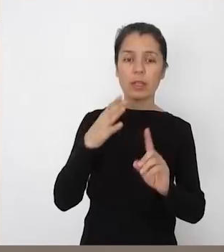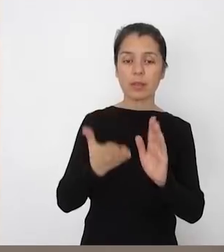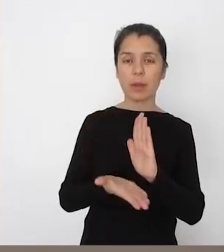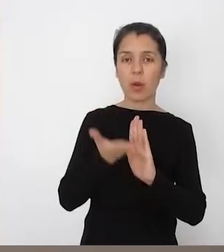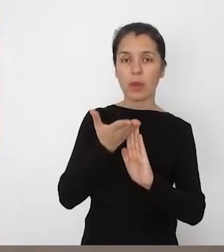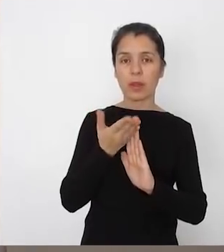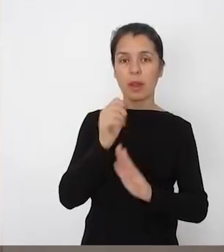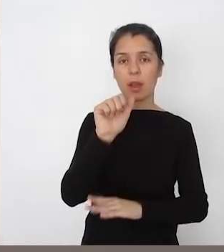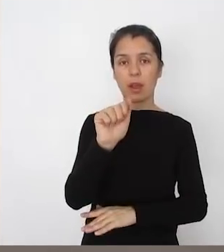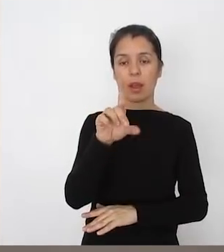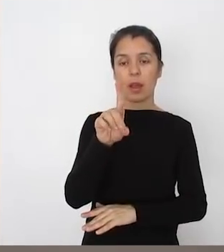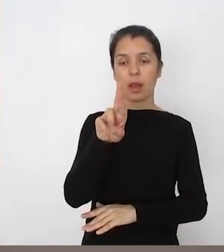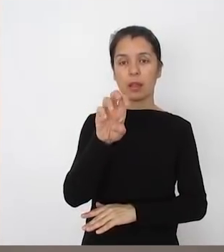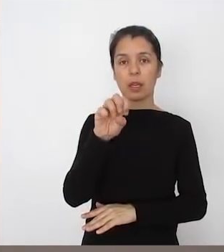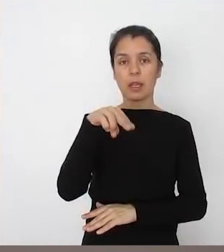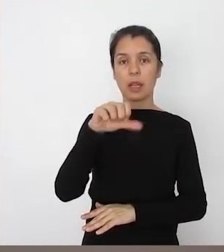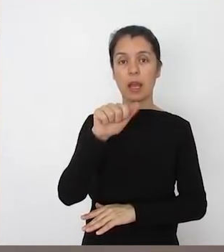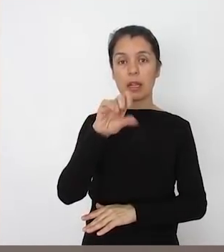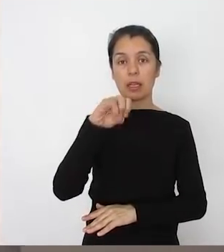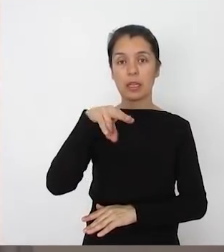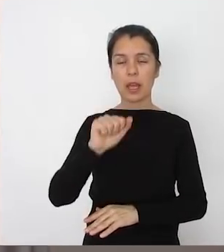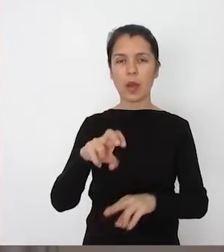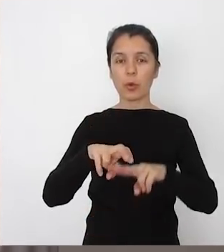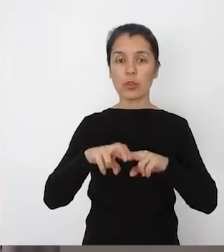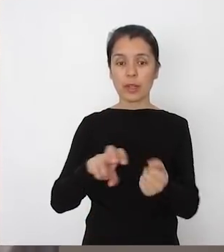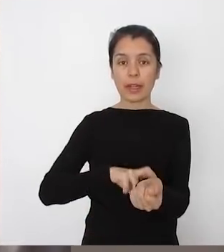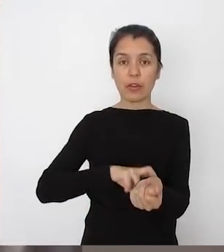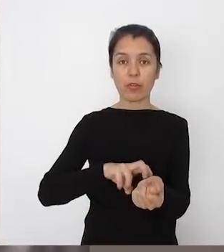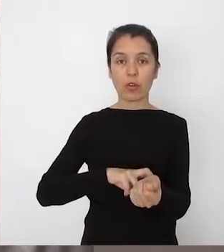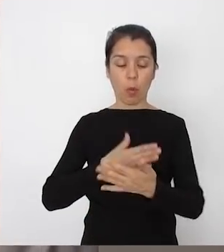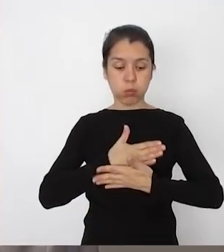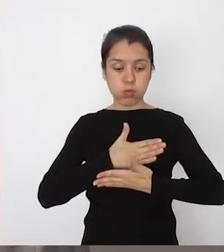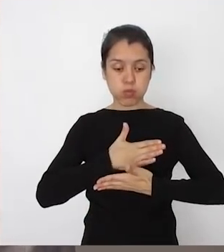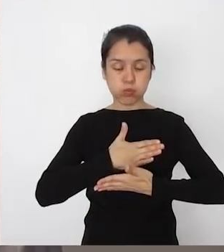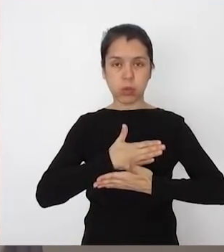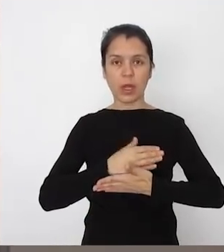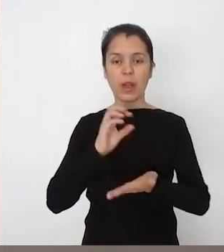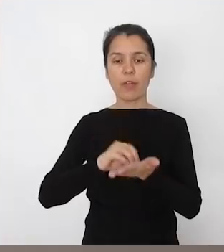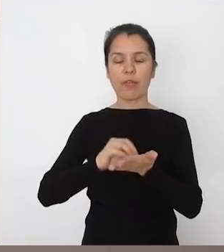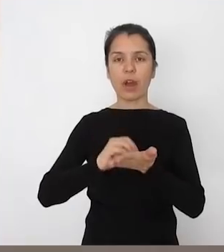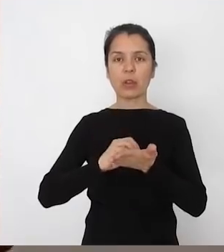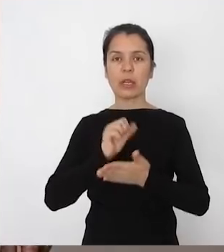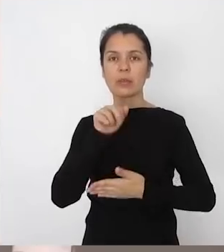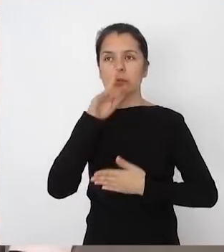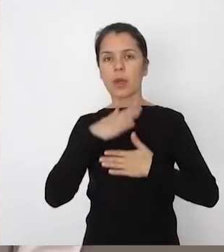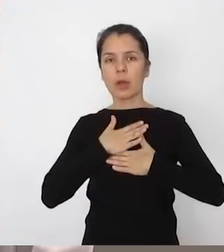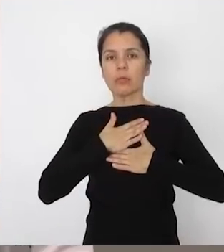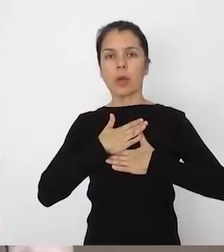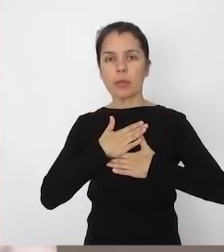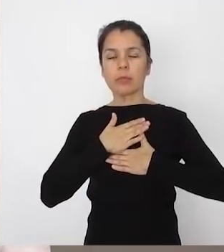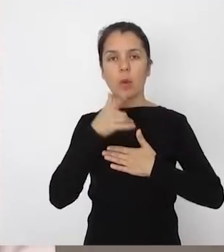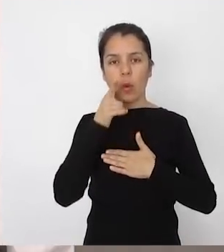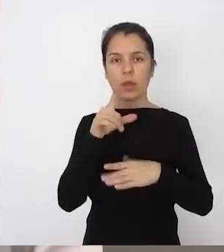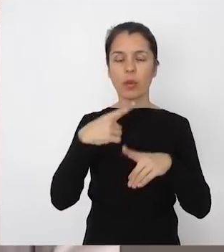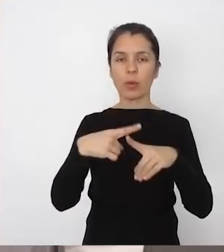aquele transtorno obsessivo compulsivo é uma desregulação da serotonina na parte frontal e periorbital dos gânglios e o núcleo da base. Então eu coloquei isso para